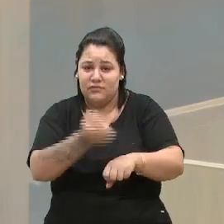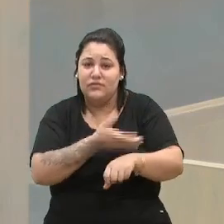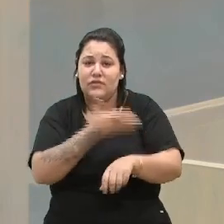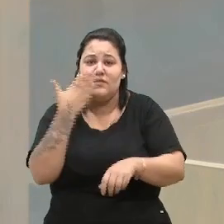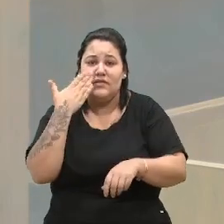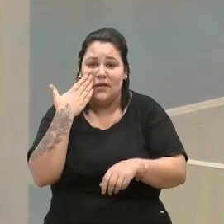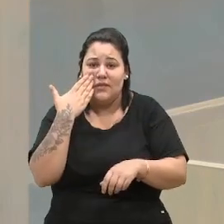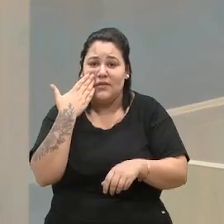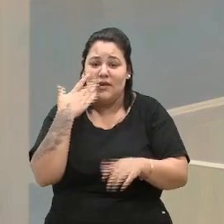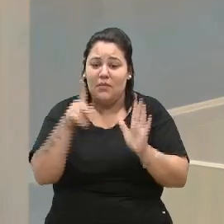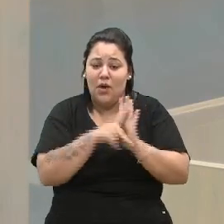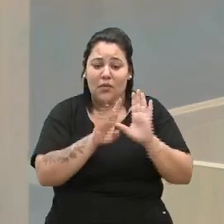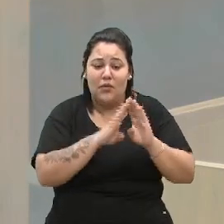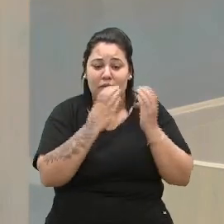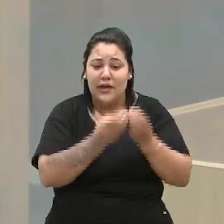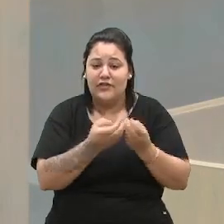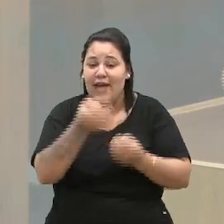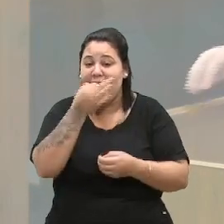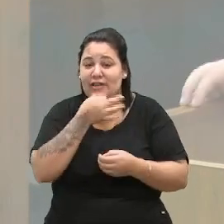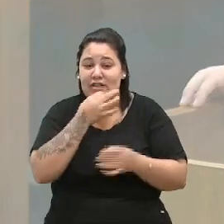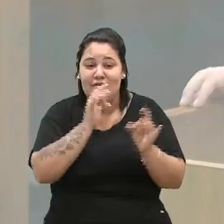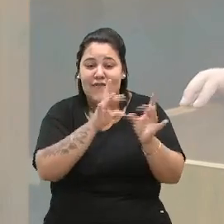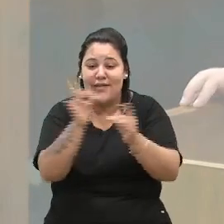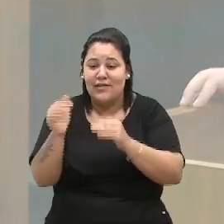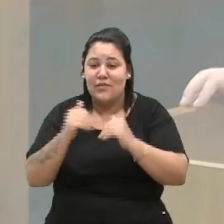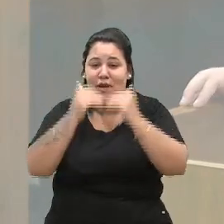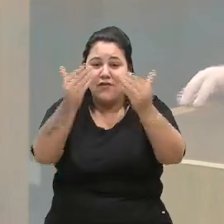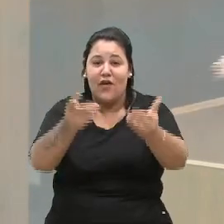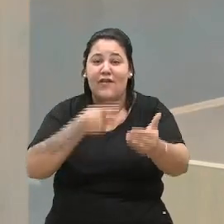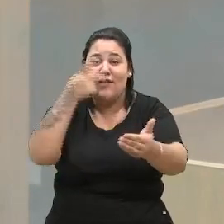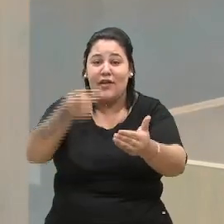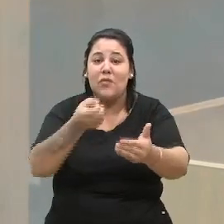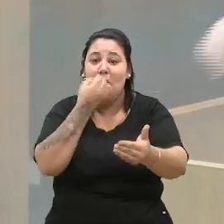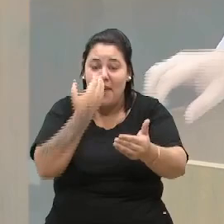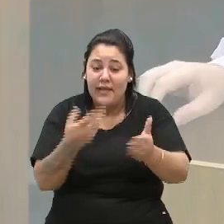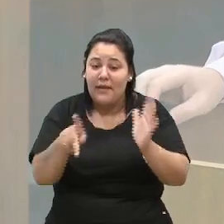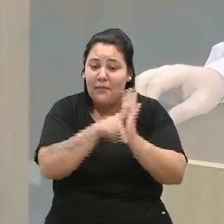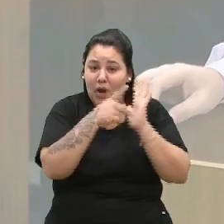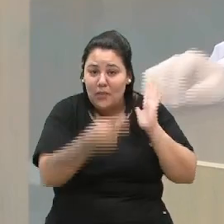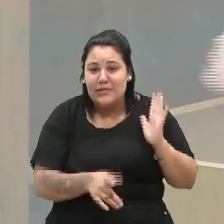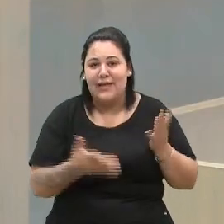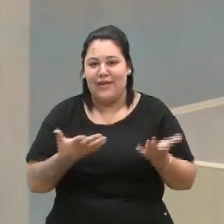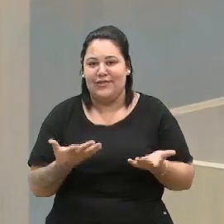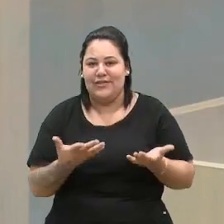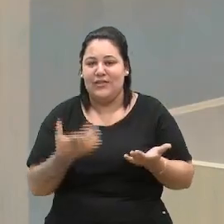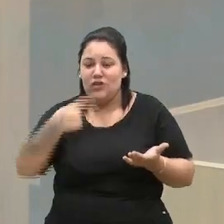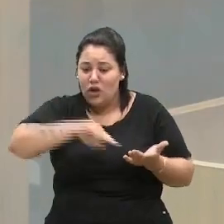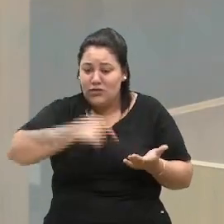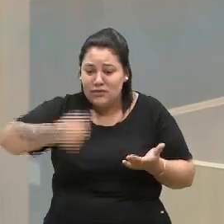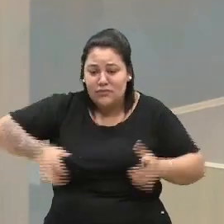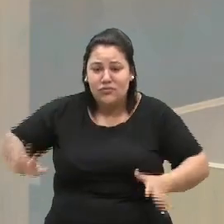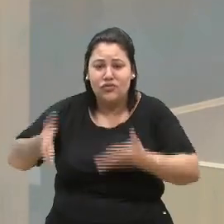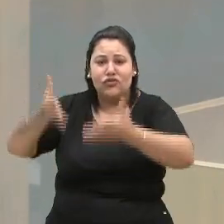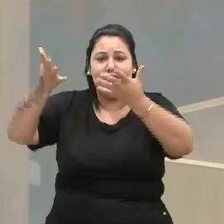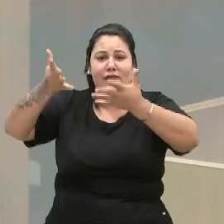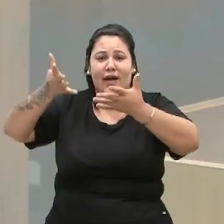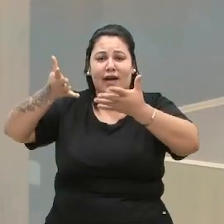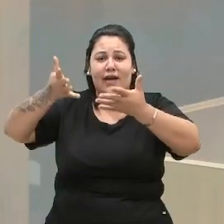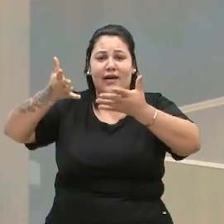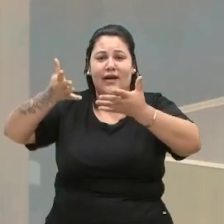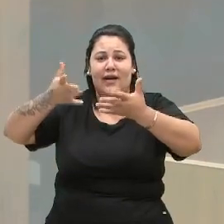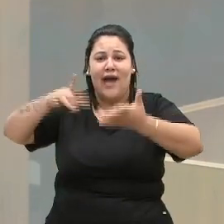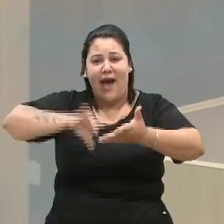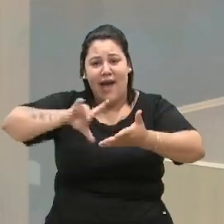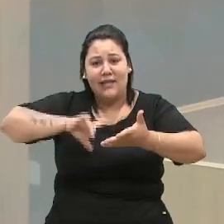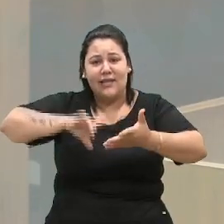vendendo e falando bem de Caxias. É isso que nós precisamos fazer acontecer aqui na cidade. E incentivar esse empoderamento da cidade.